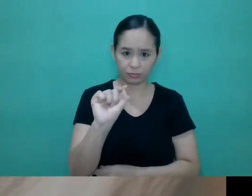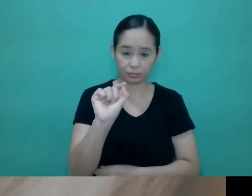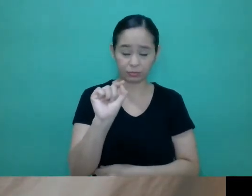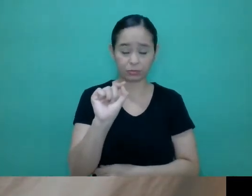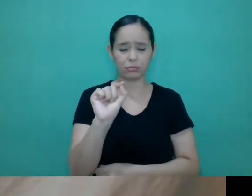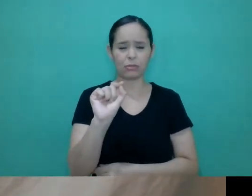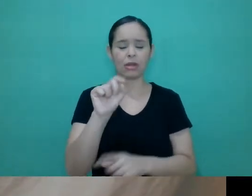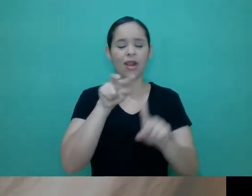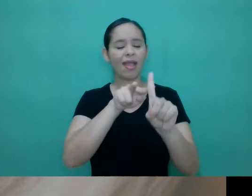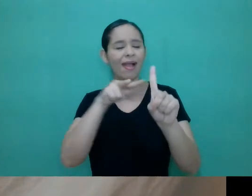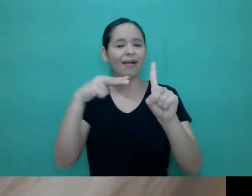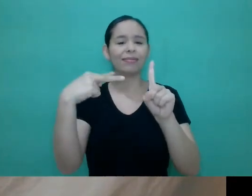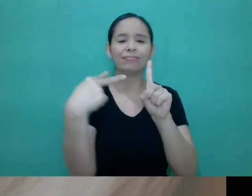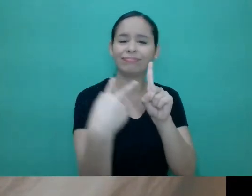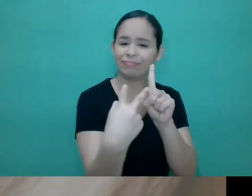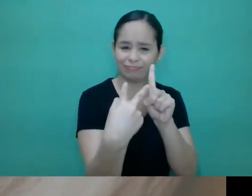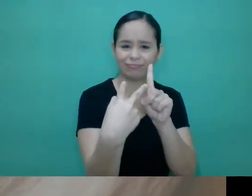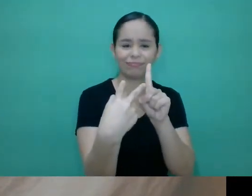dessa visão aí